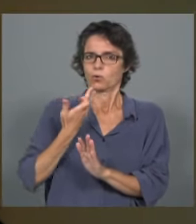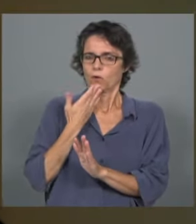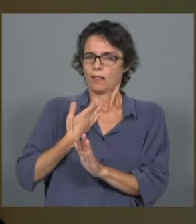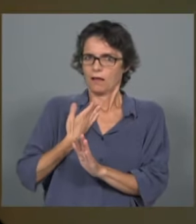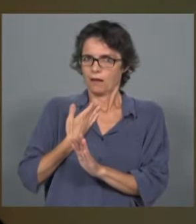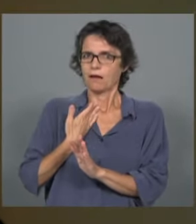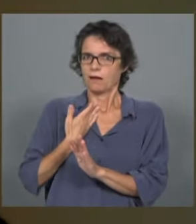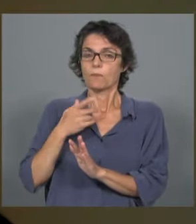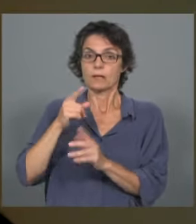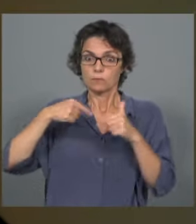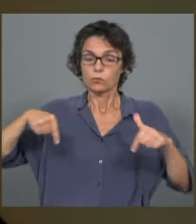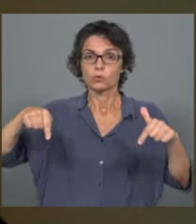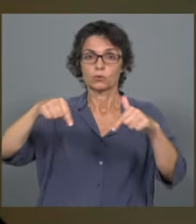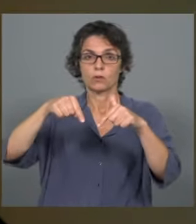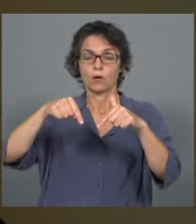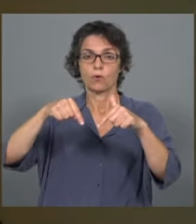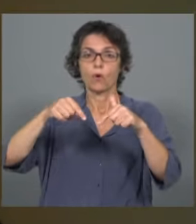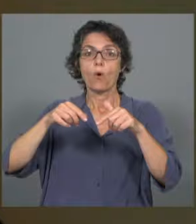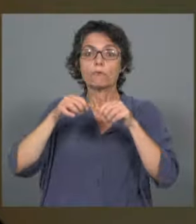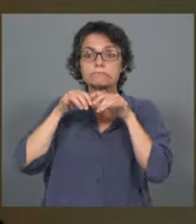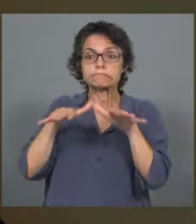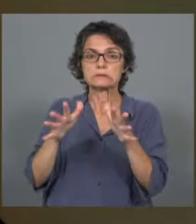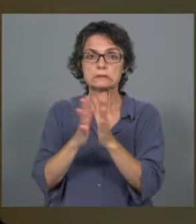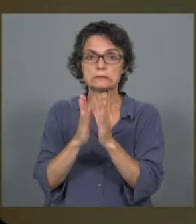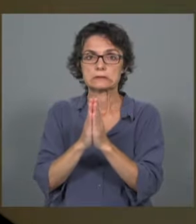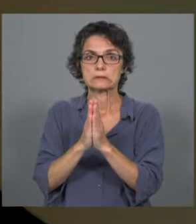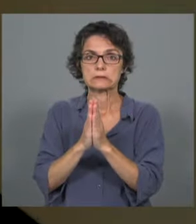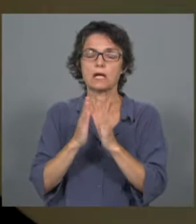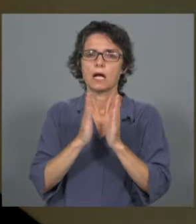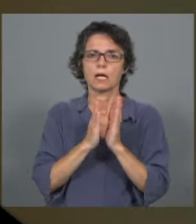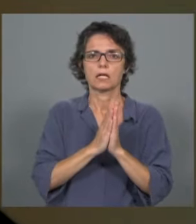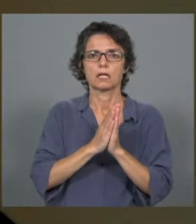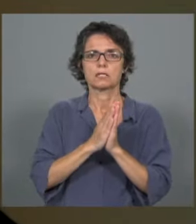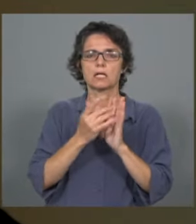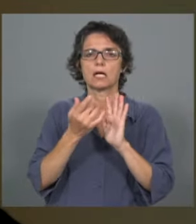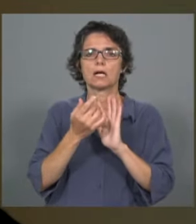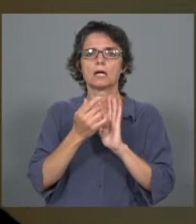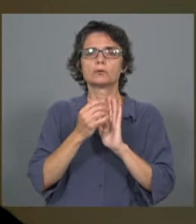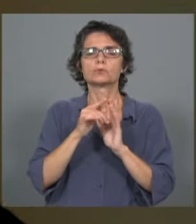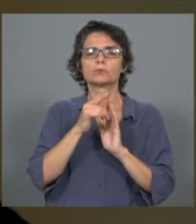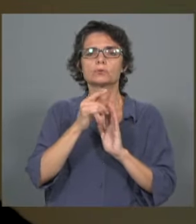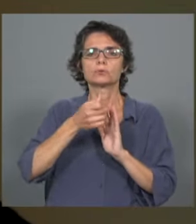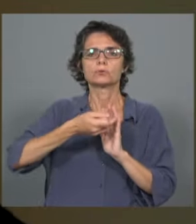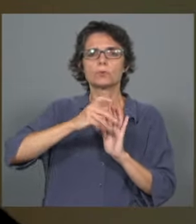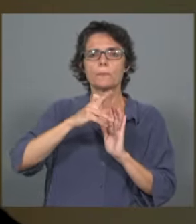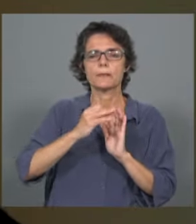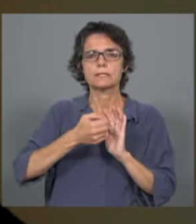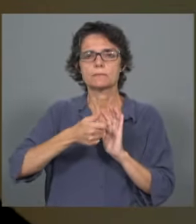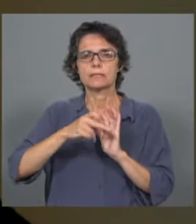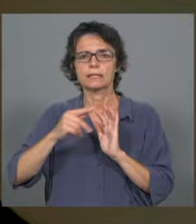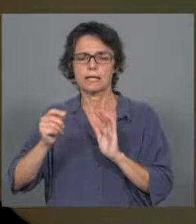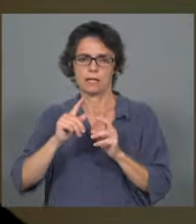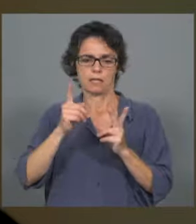Conferência Episcopal, da Igreja Presbiteriana, Metodista, da Igreja Anglicana,